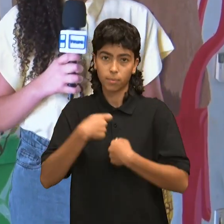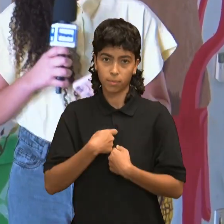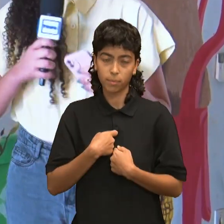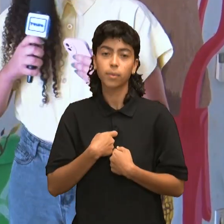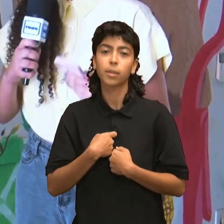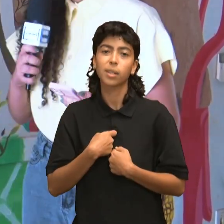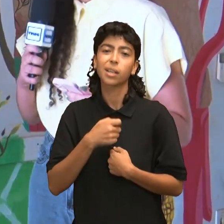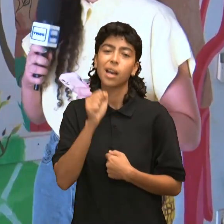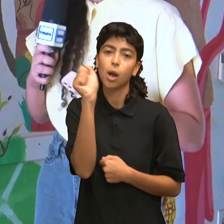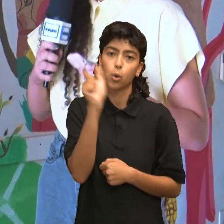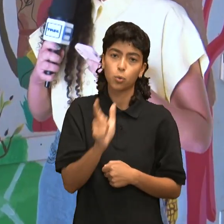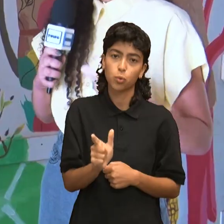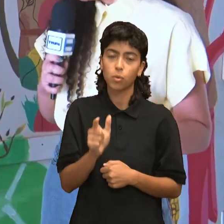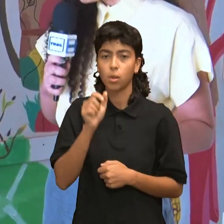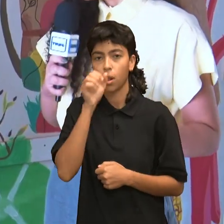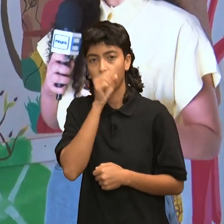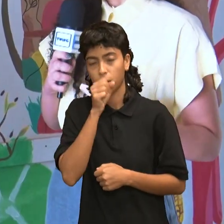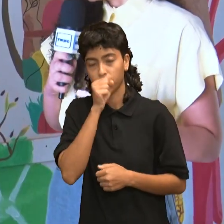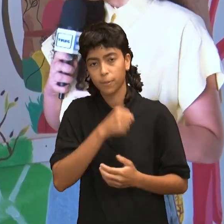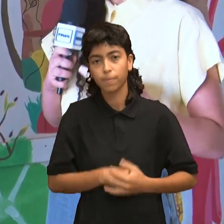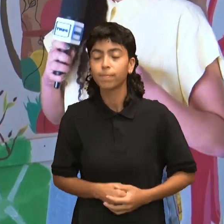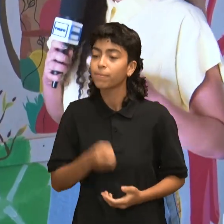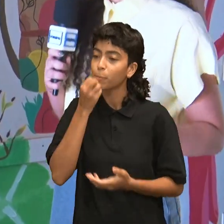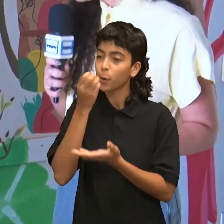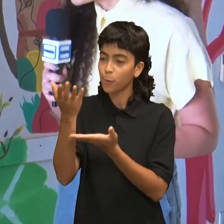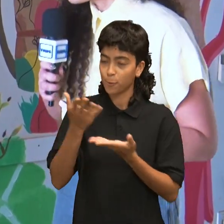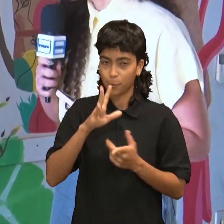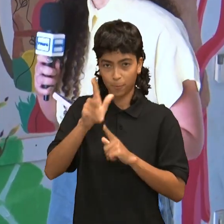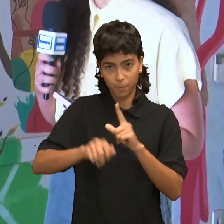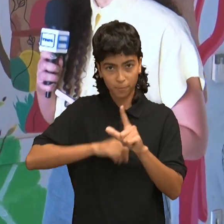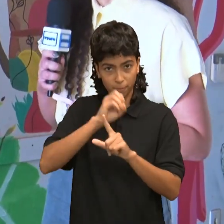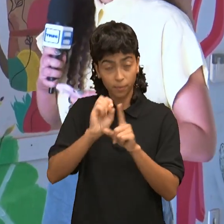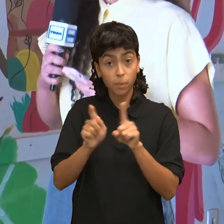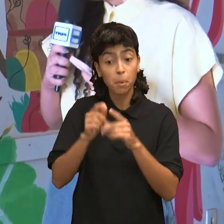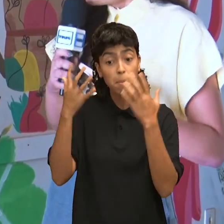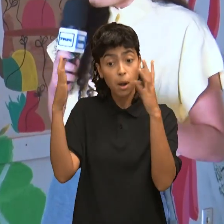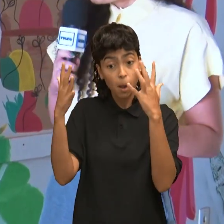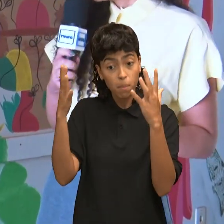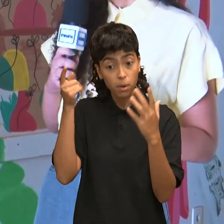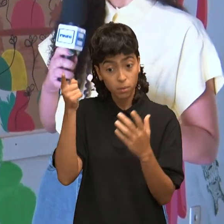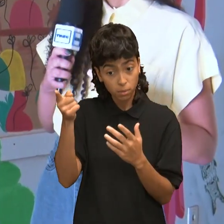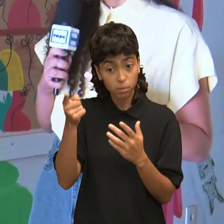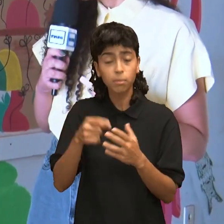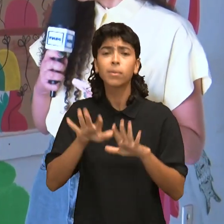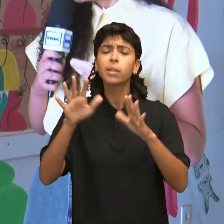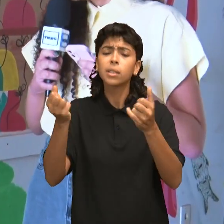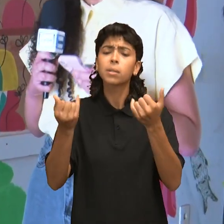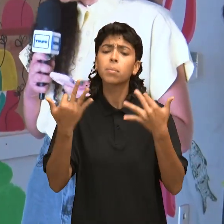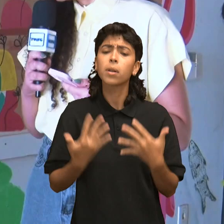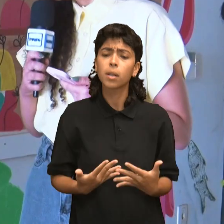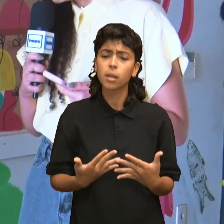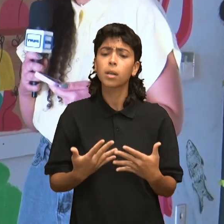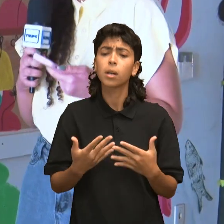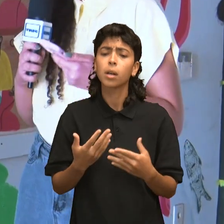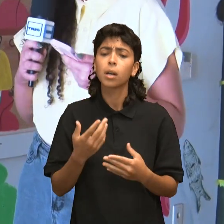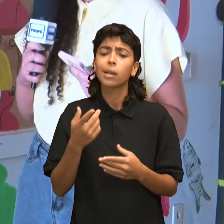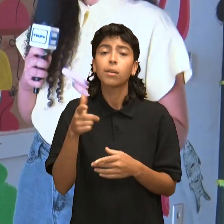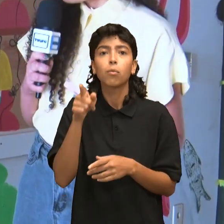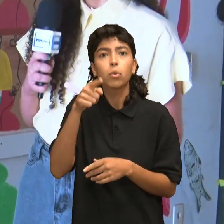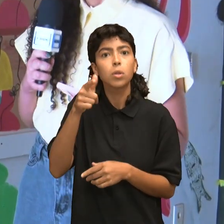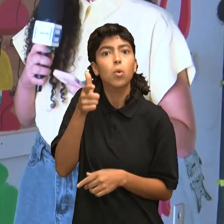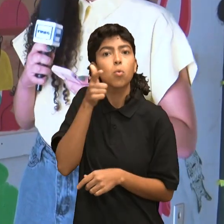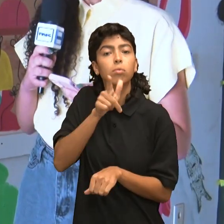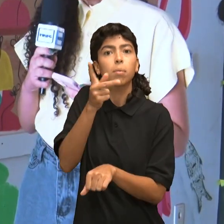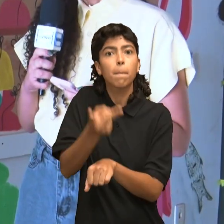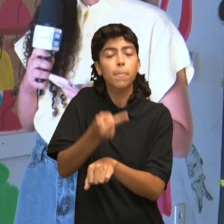laranja. Professor, seja bem-vindo ao Mundo UFG, parabéns pela premiação e conta um pouco para a gente sobre o que significa receber esse